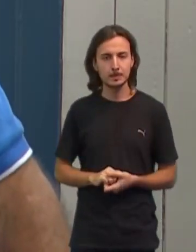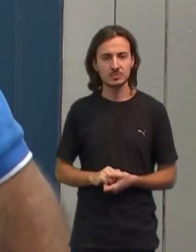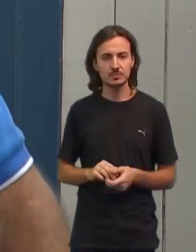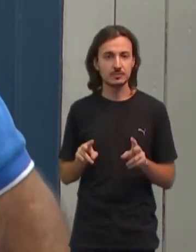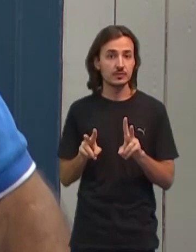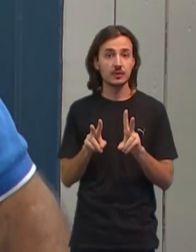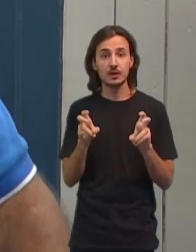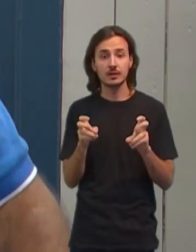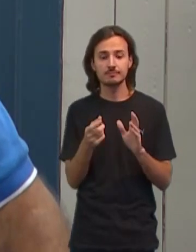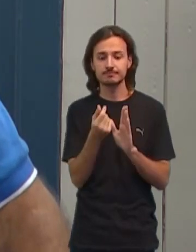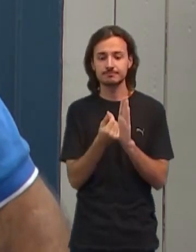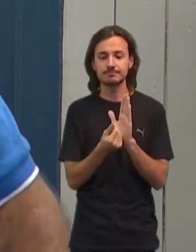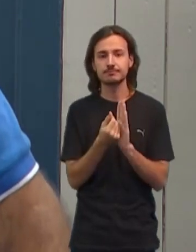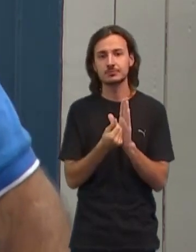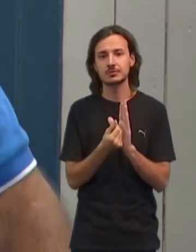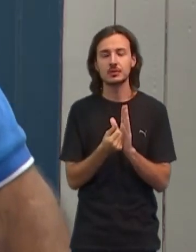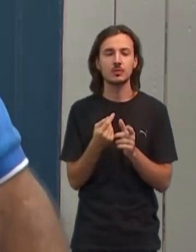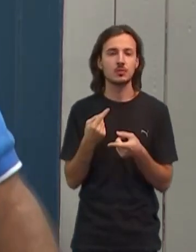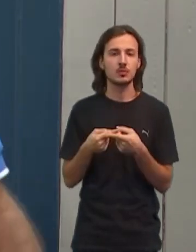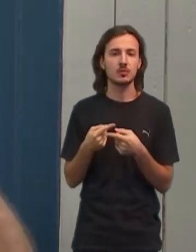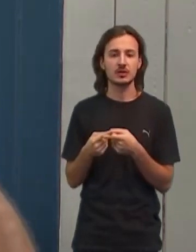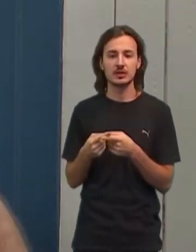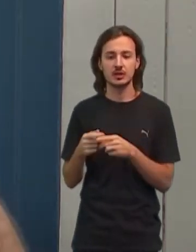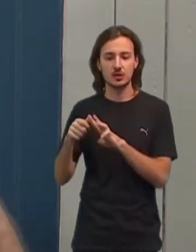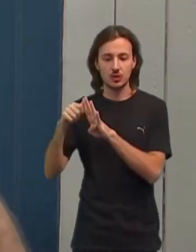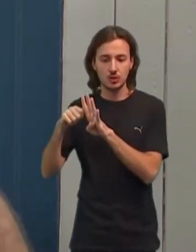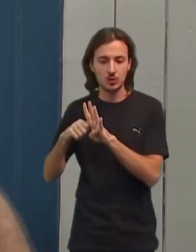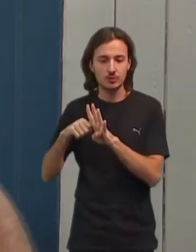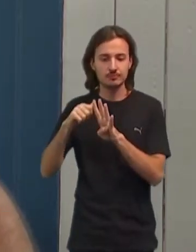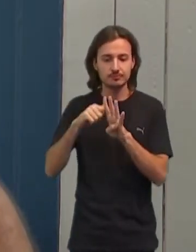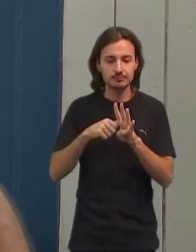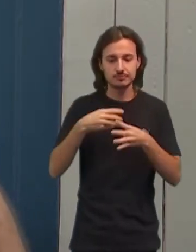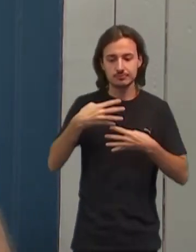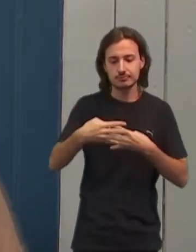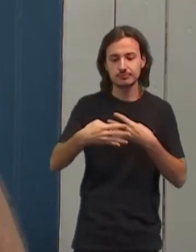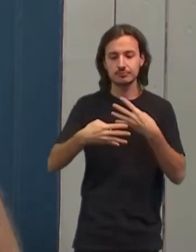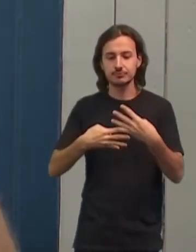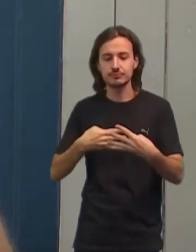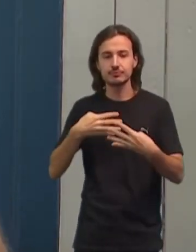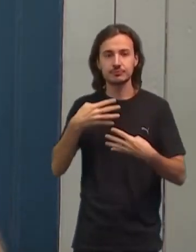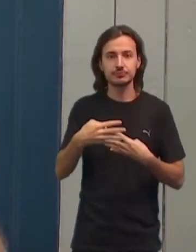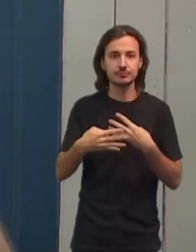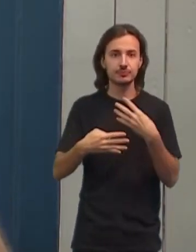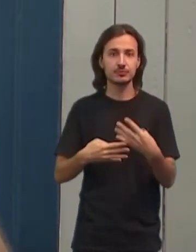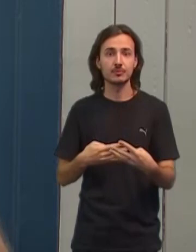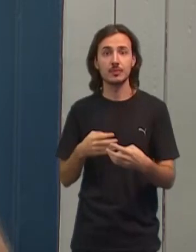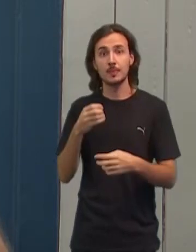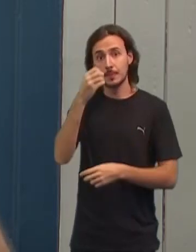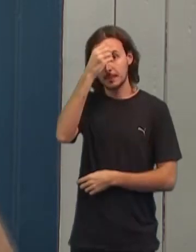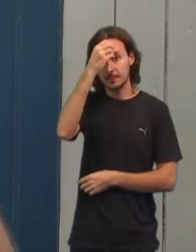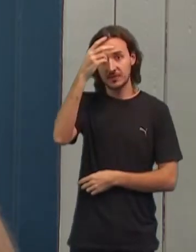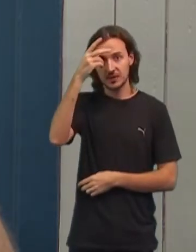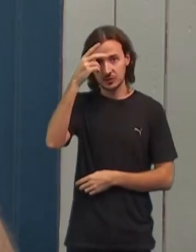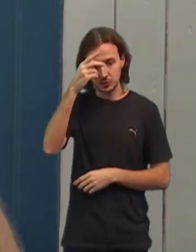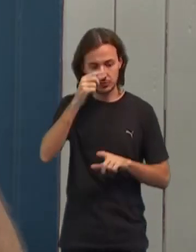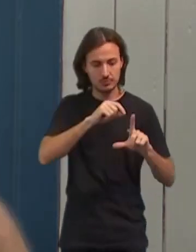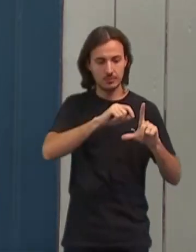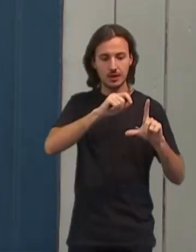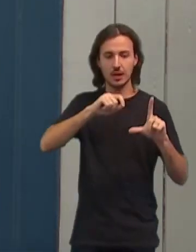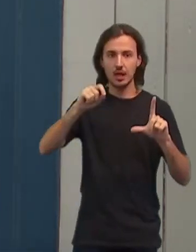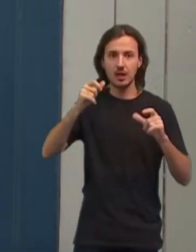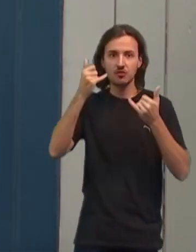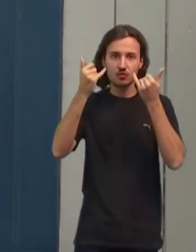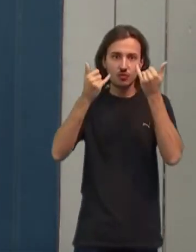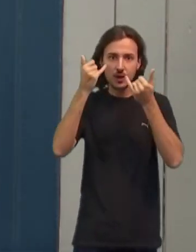Todo quadrimestre a prefeitura vinha aqui e apresentava os índices para a gente. Eles não trouxeram uma. Mas por que